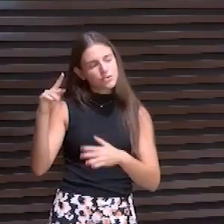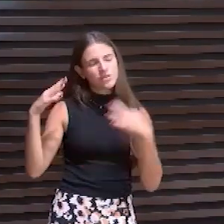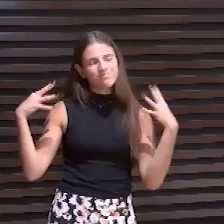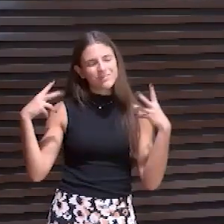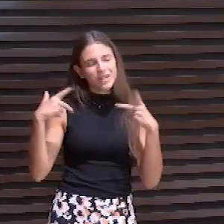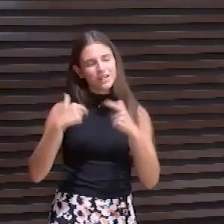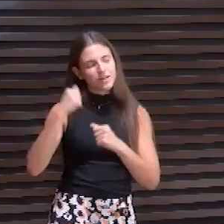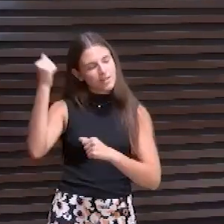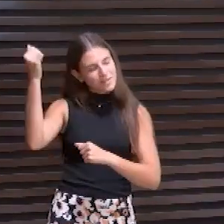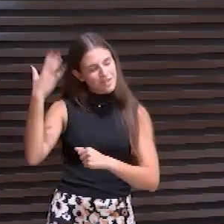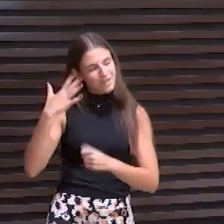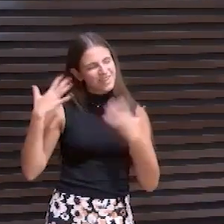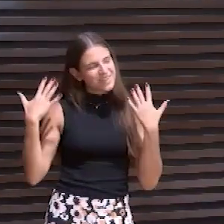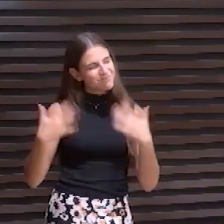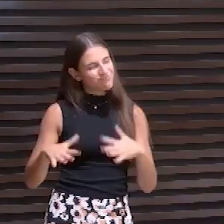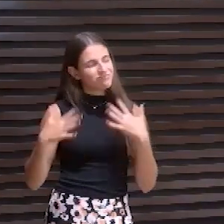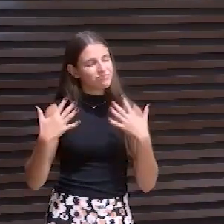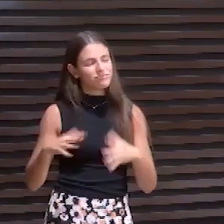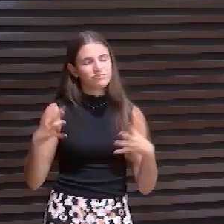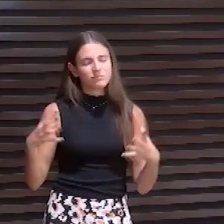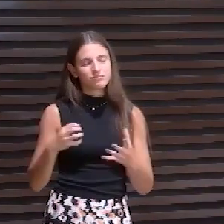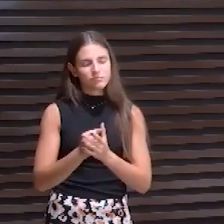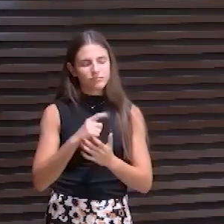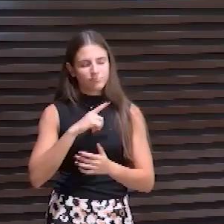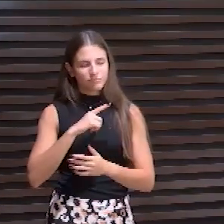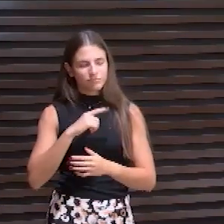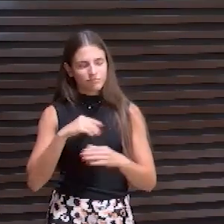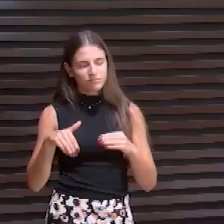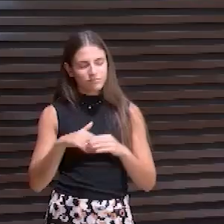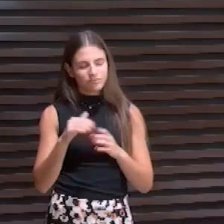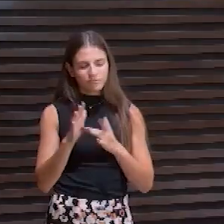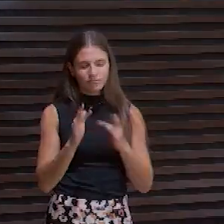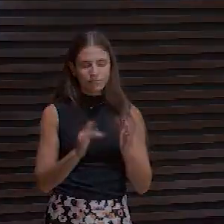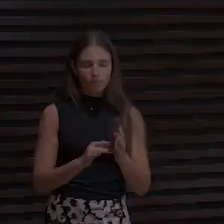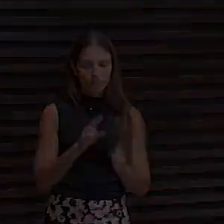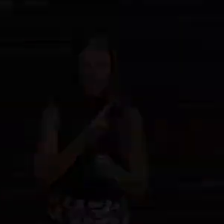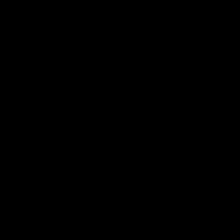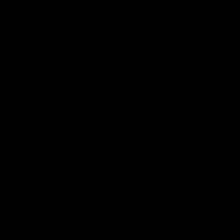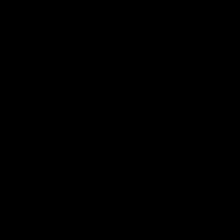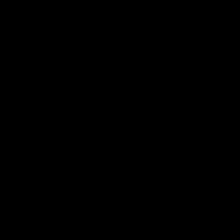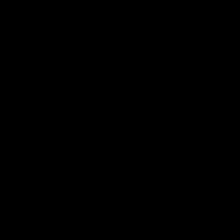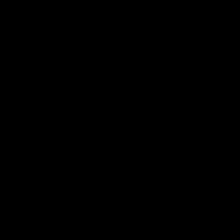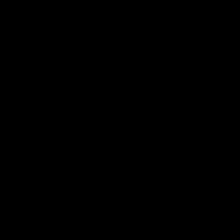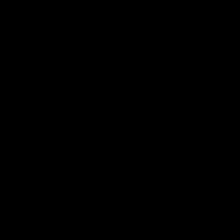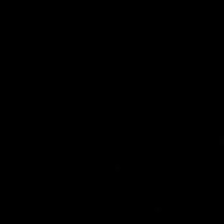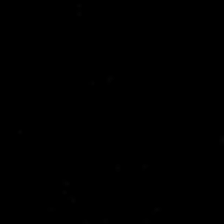e tão grande salvação que temos em Cristo Jesus. E nós oramos no nome dEle. Amém.